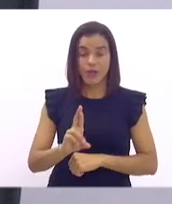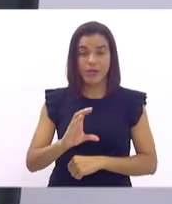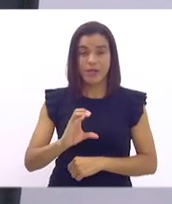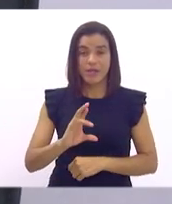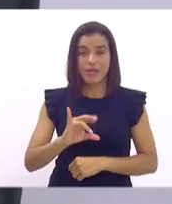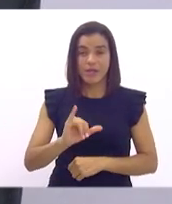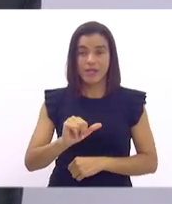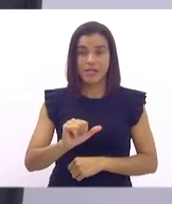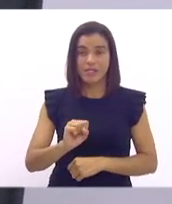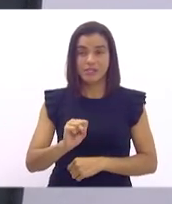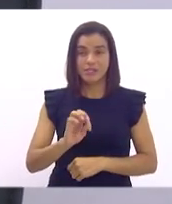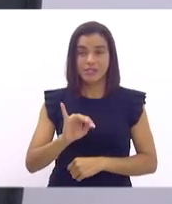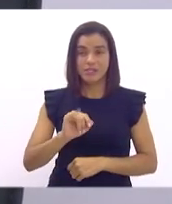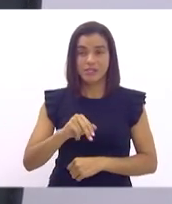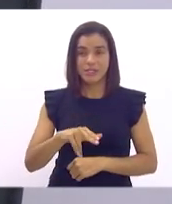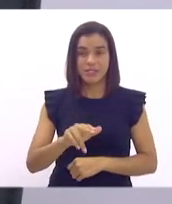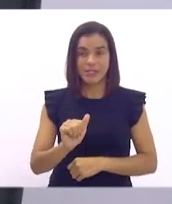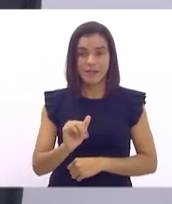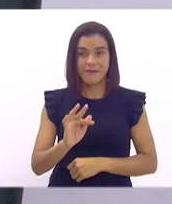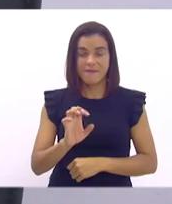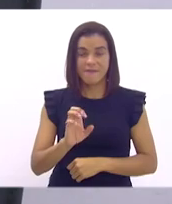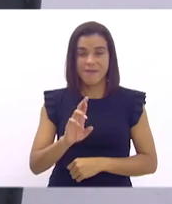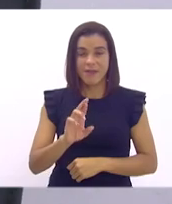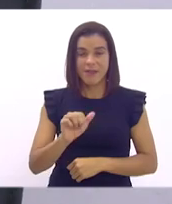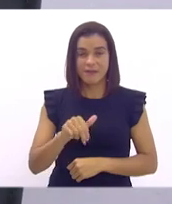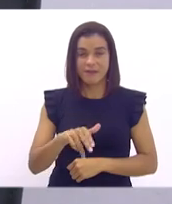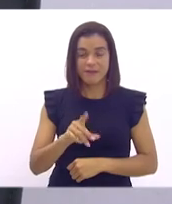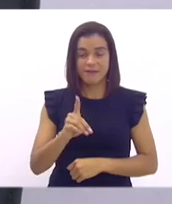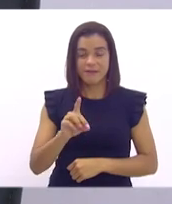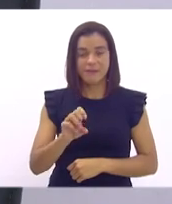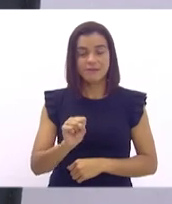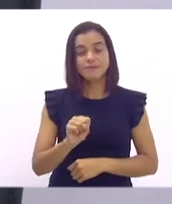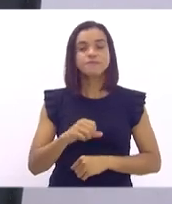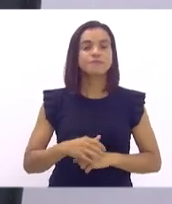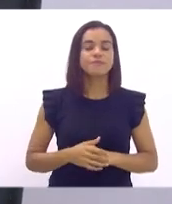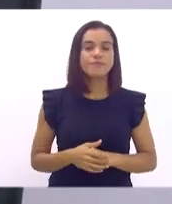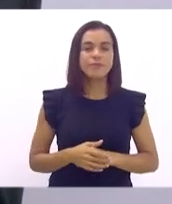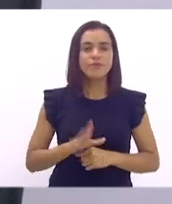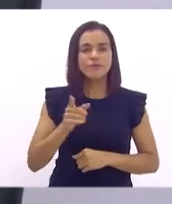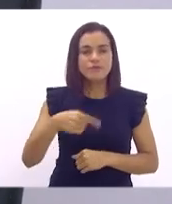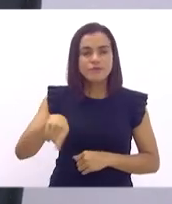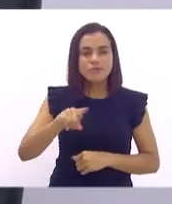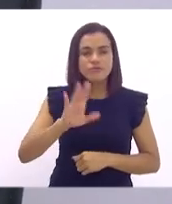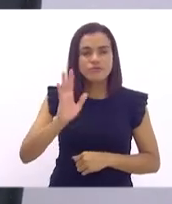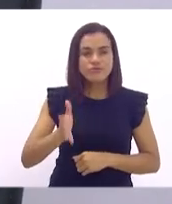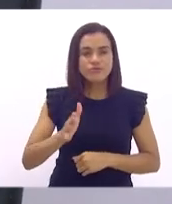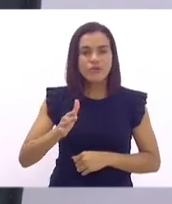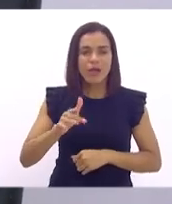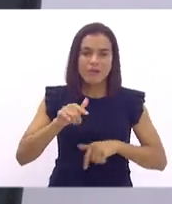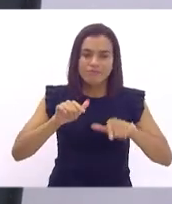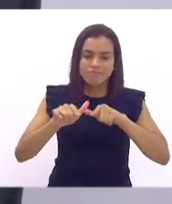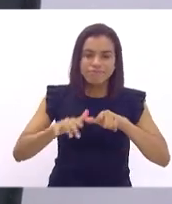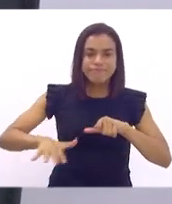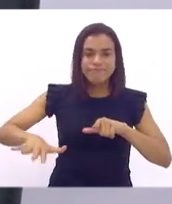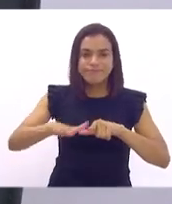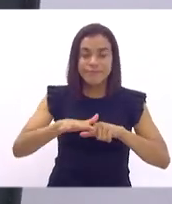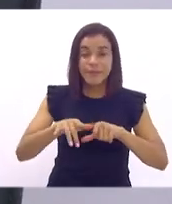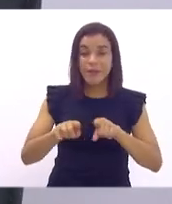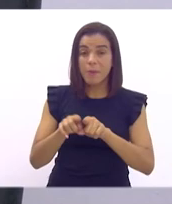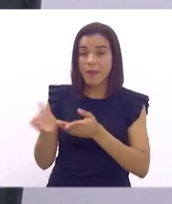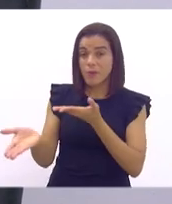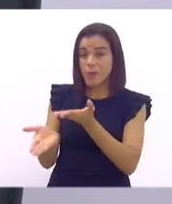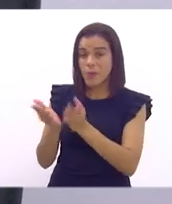do CIAM Marcialeira. Seja bem-vinda. Já que vocês estão nesse anteparo e no